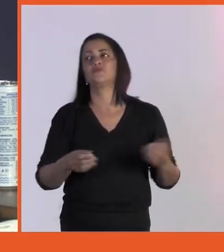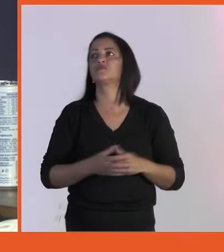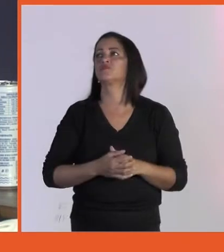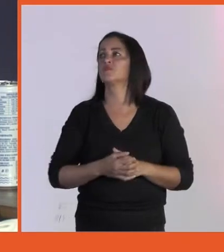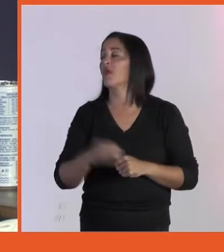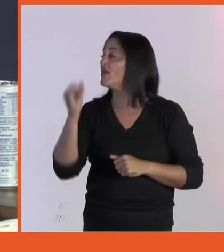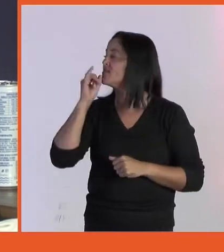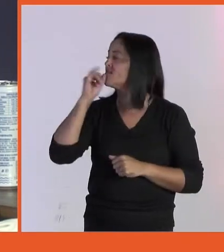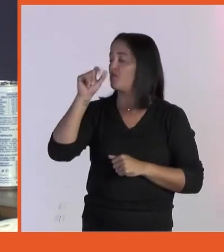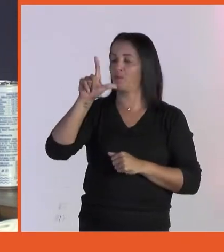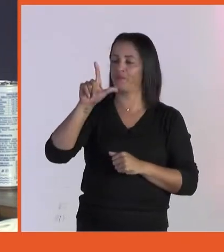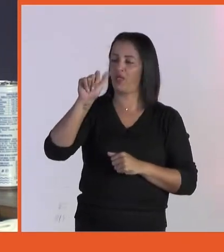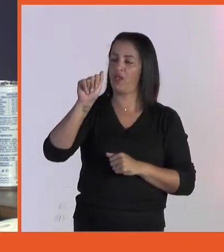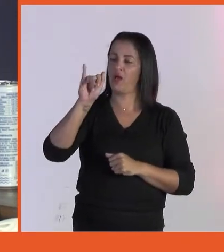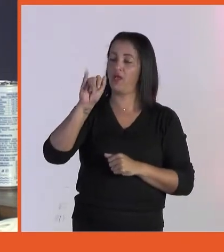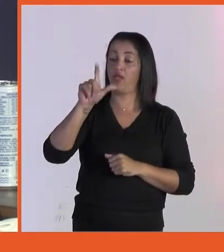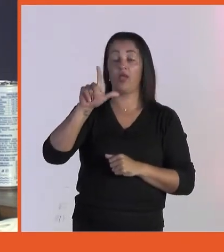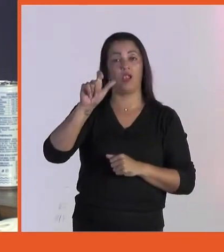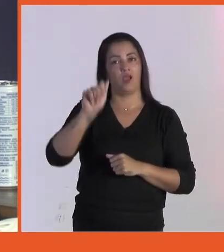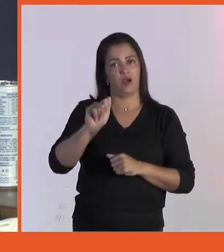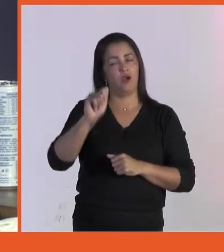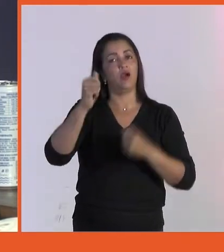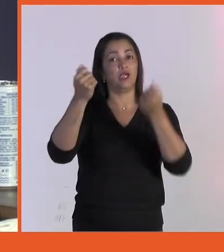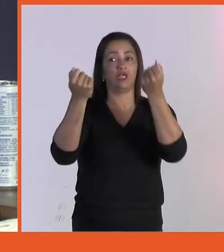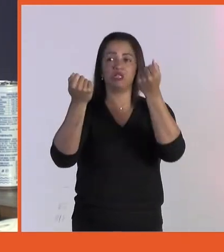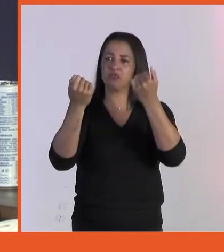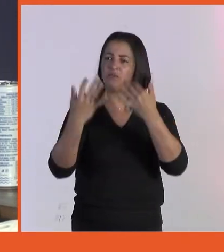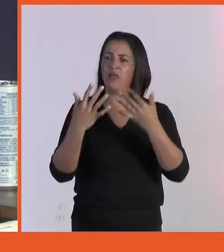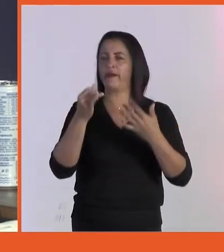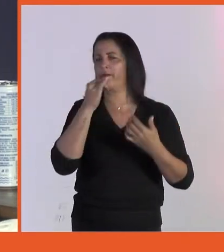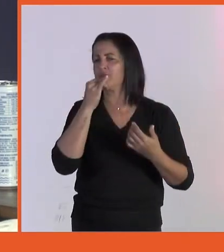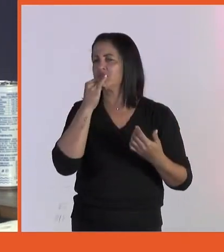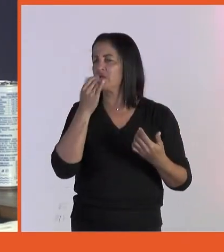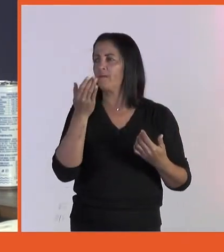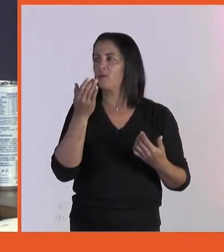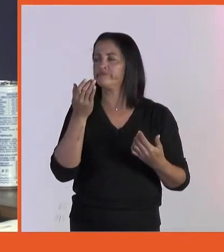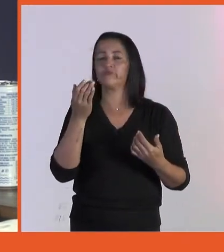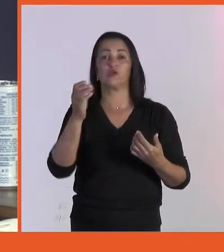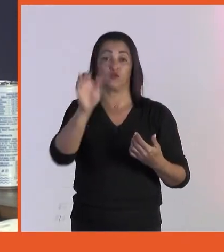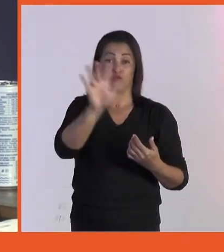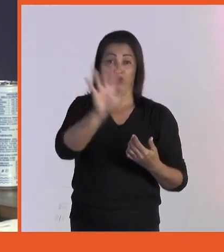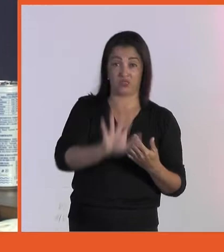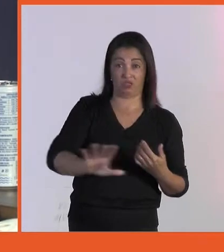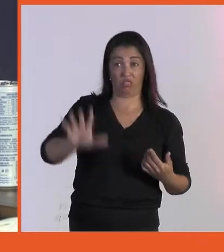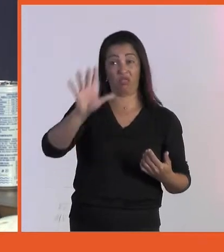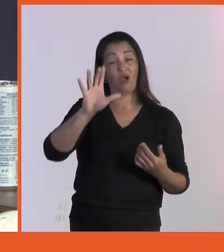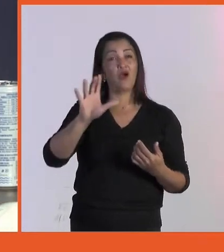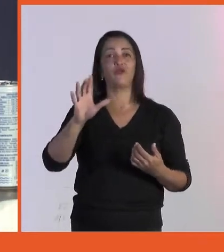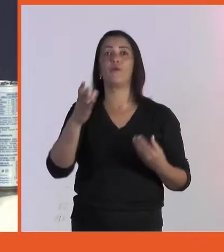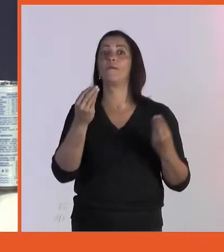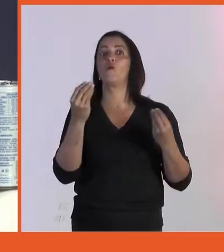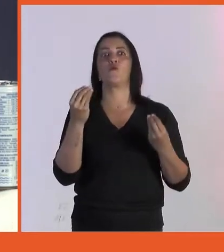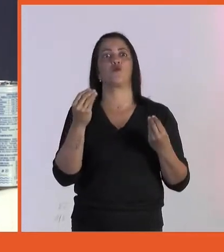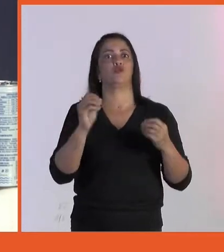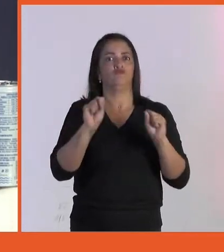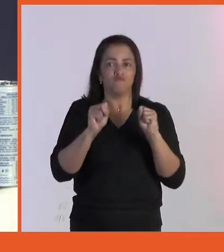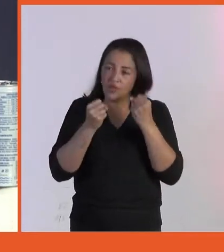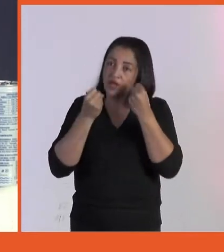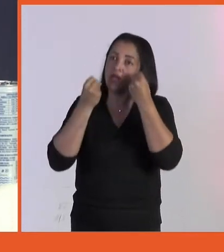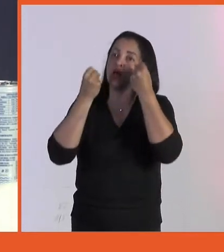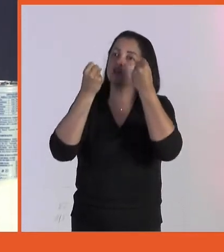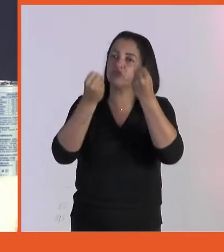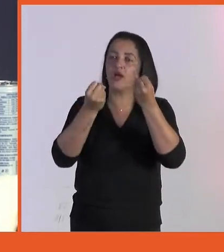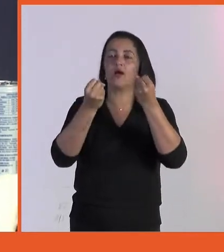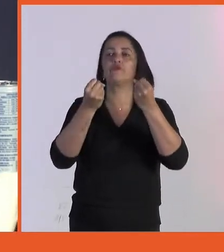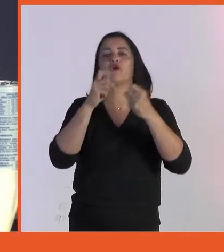A live, ela tem uma... A Twitch, principalmente, ela tem um cenário de comunidade ali que é muito engajado, é muito forte,